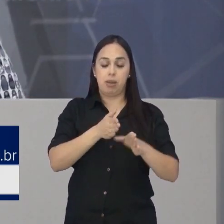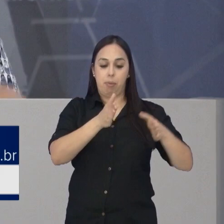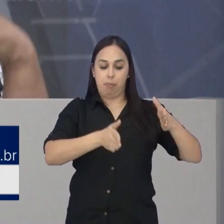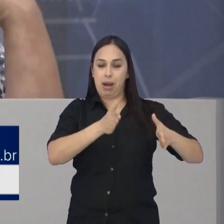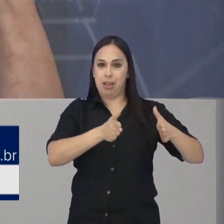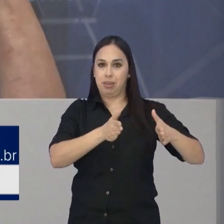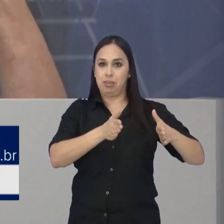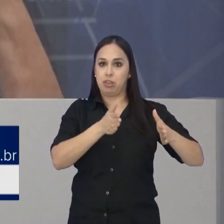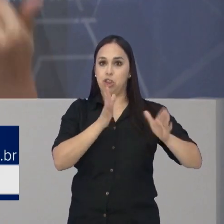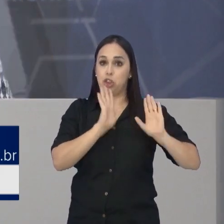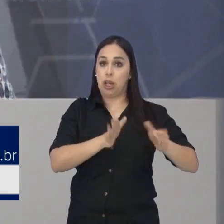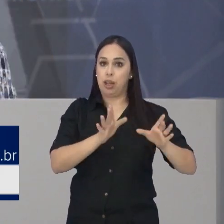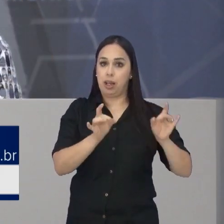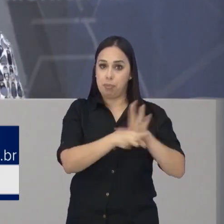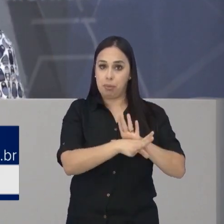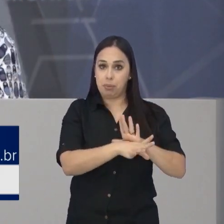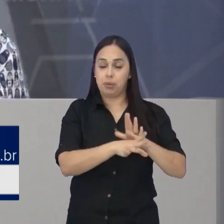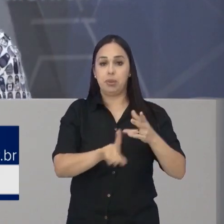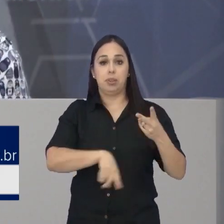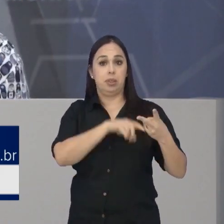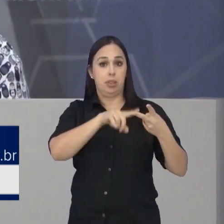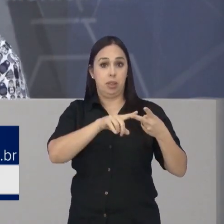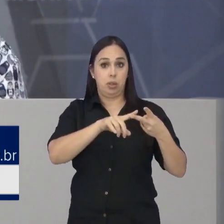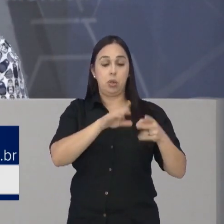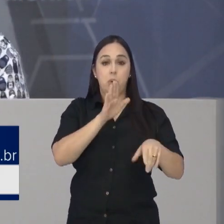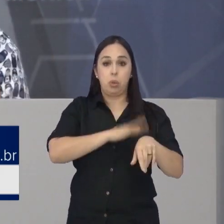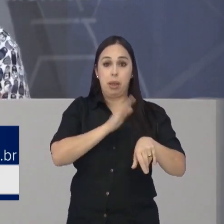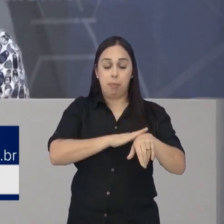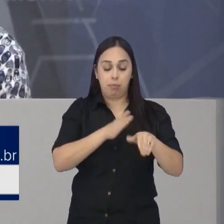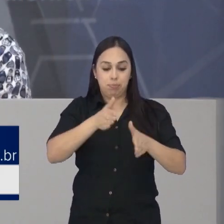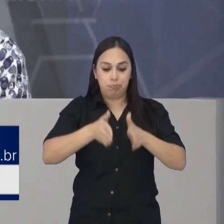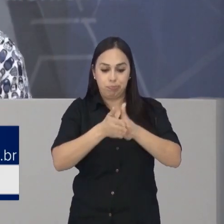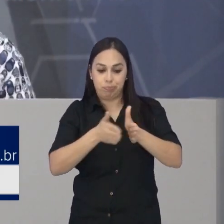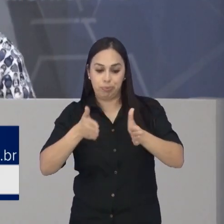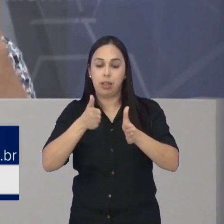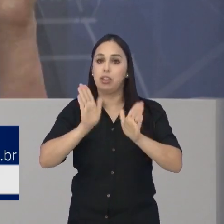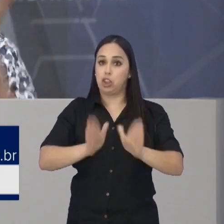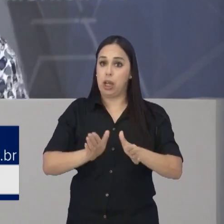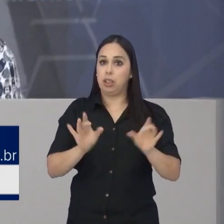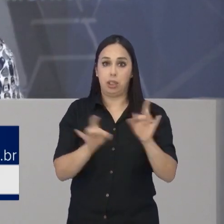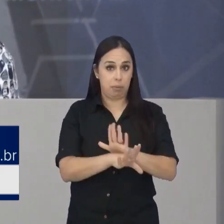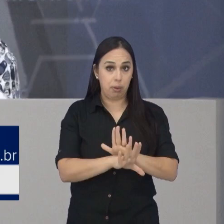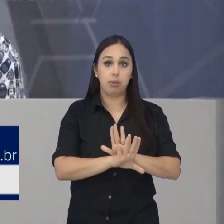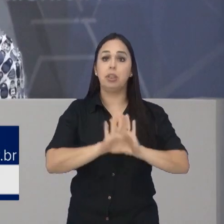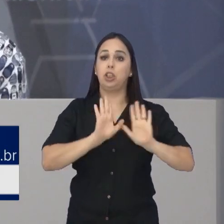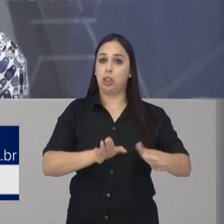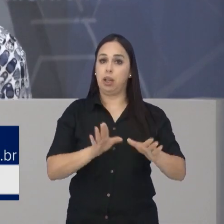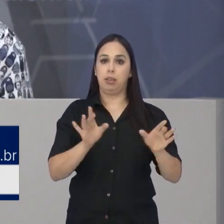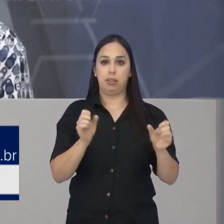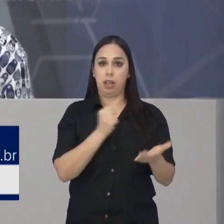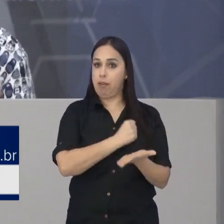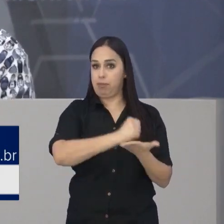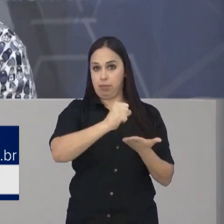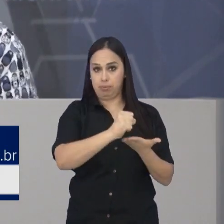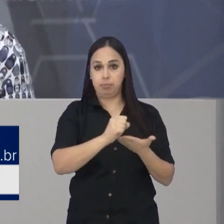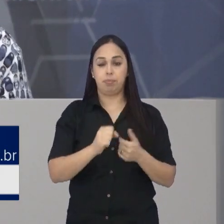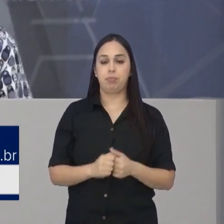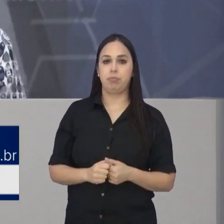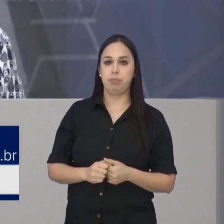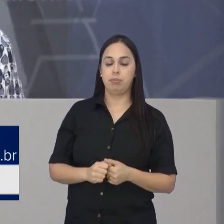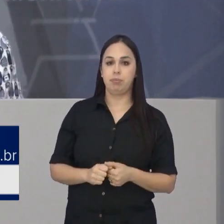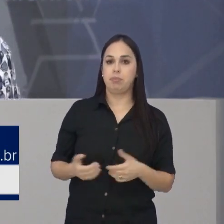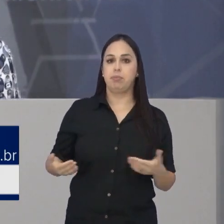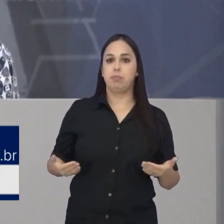ano passado, os aditivos também, e então já passou o prazo. Agora tem mais